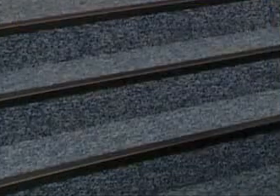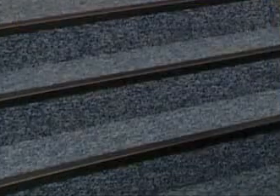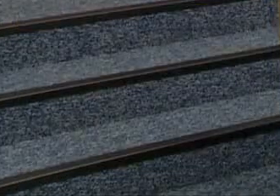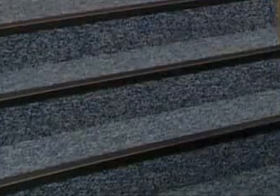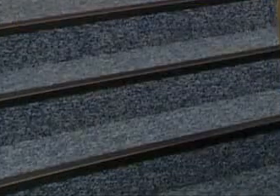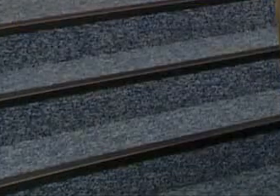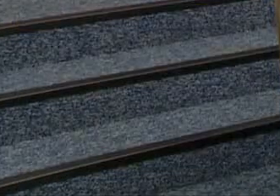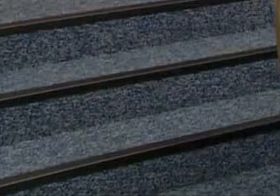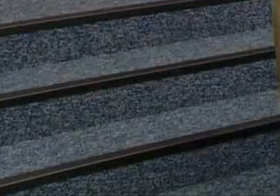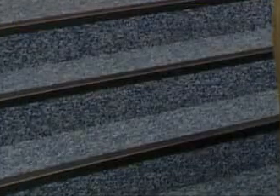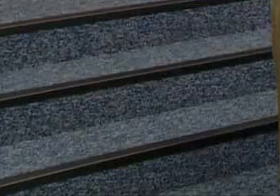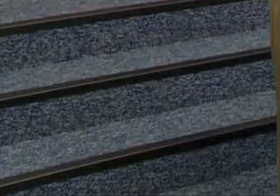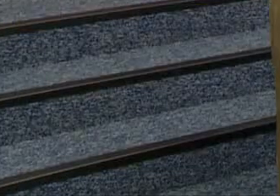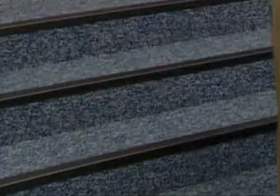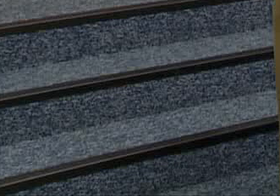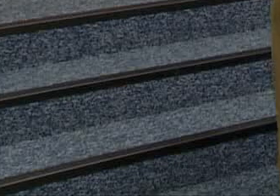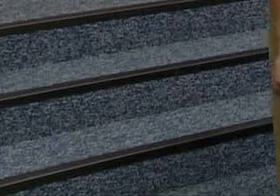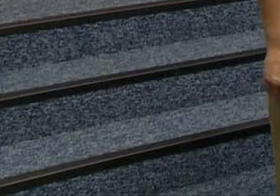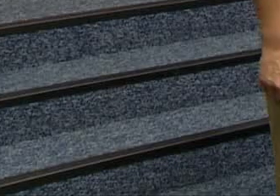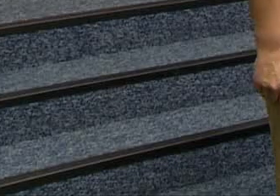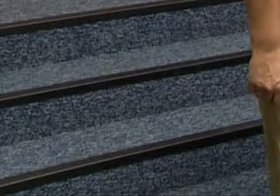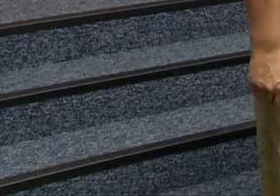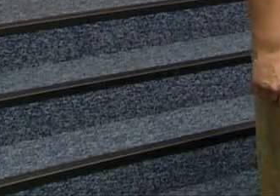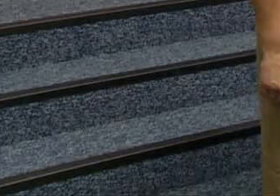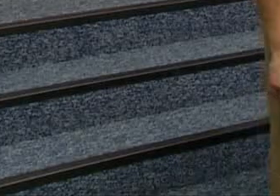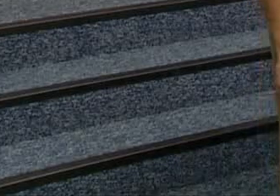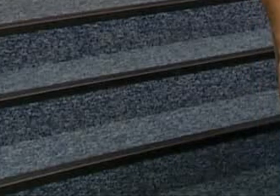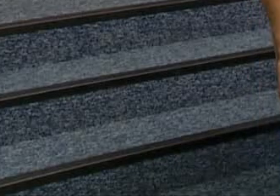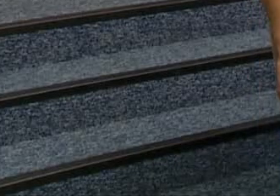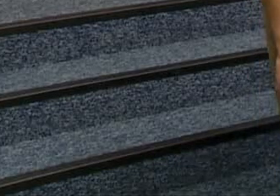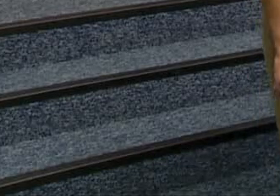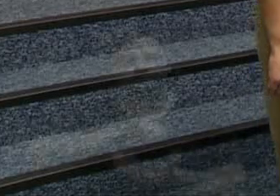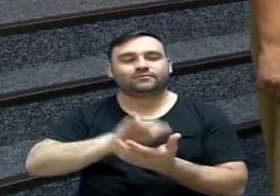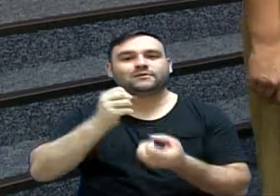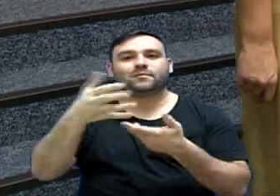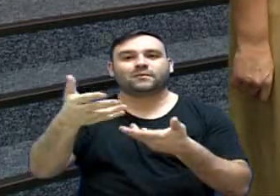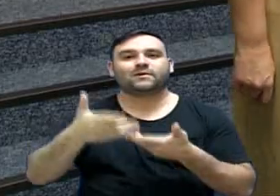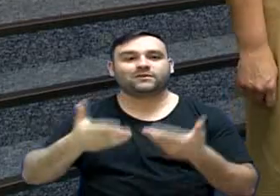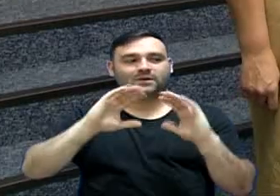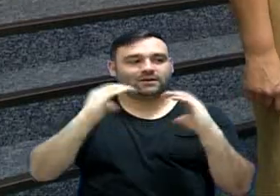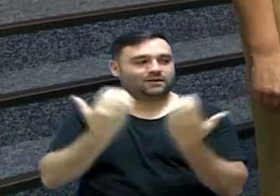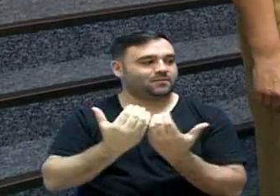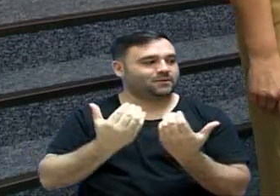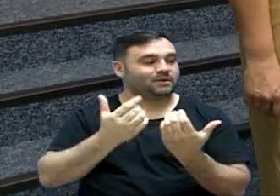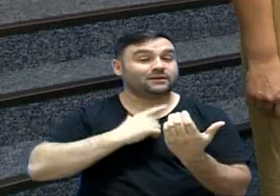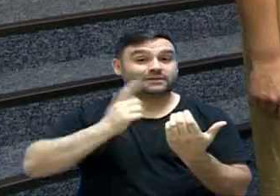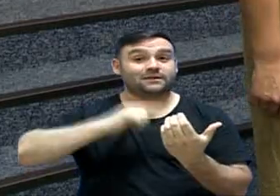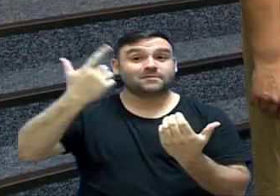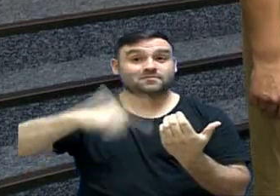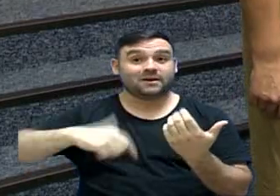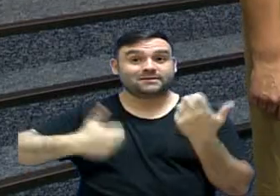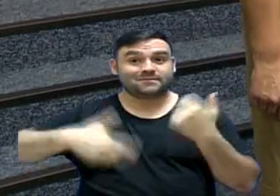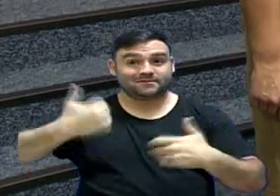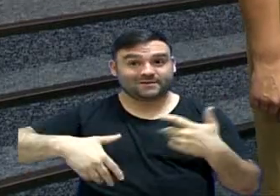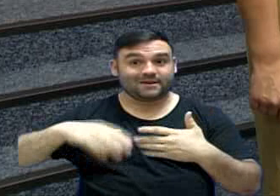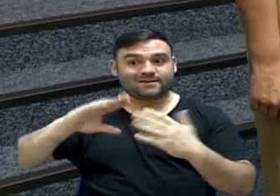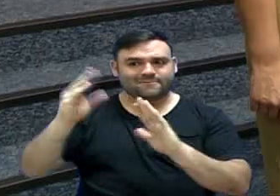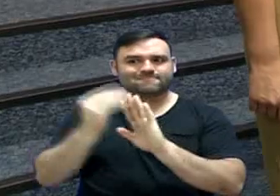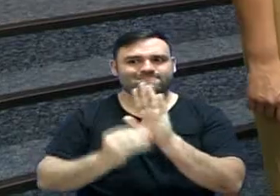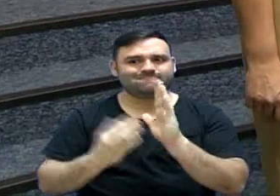Obrigado, Paulinho. Doutor Jarjura e esposa, sejam bem-vindos. Também tem mais coisa para falar do que isso que está escrito